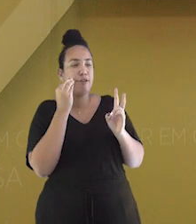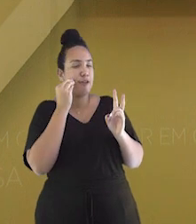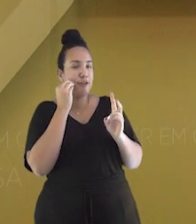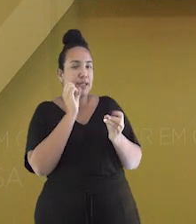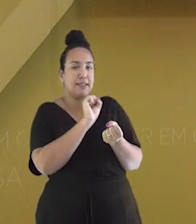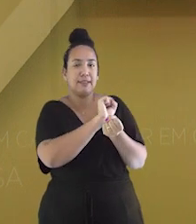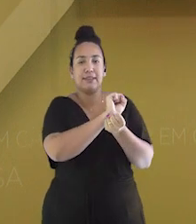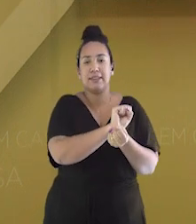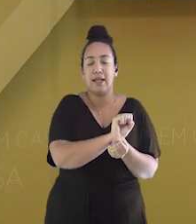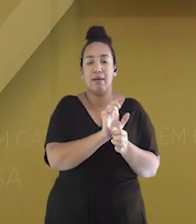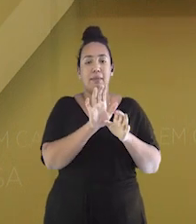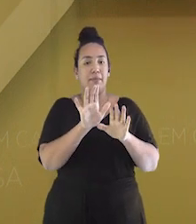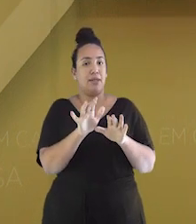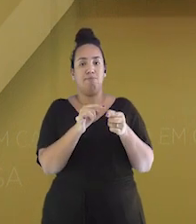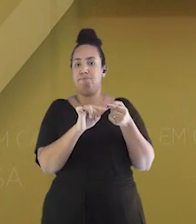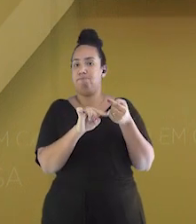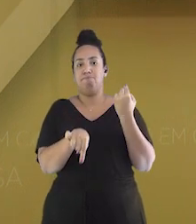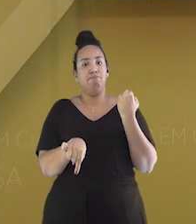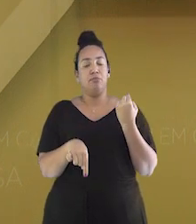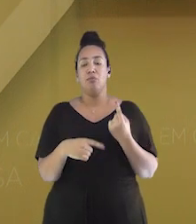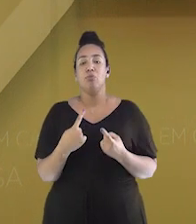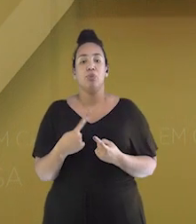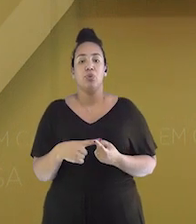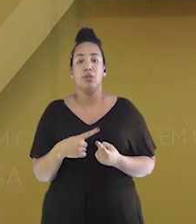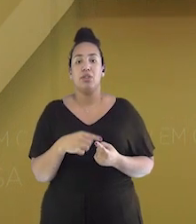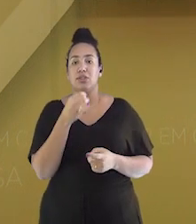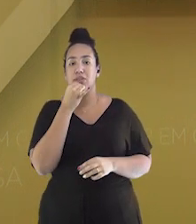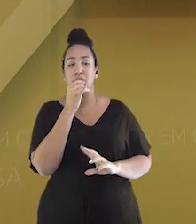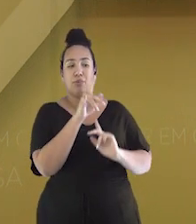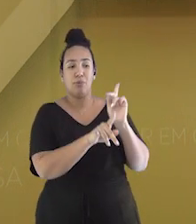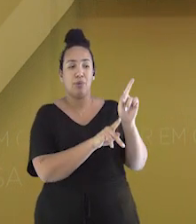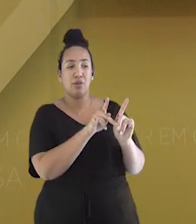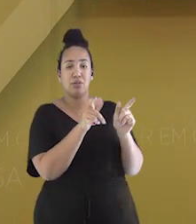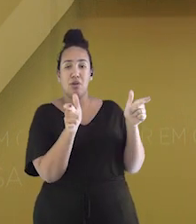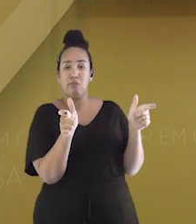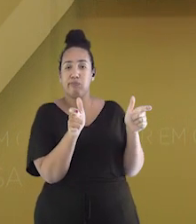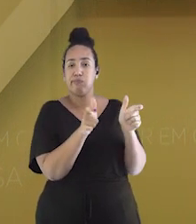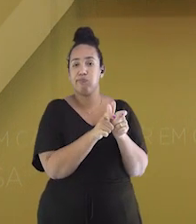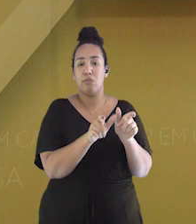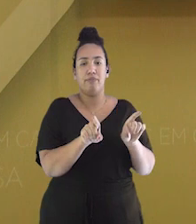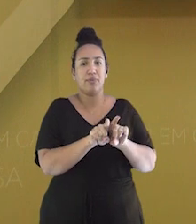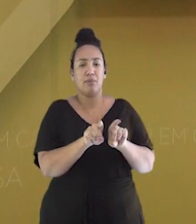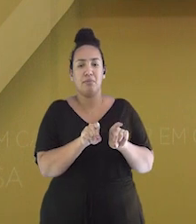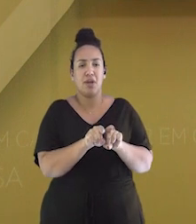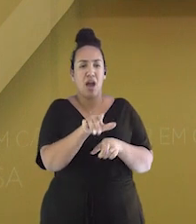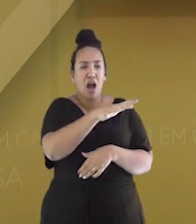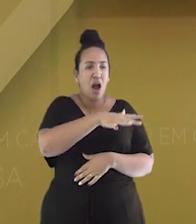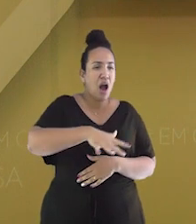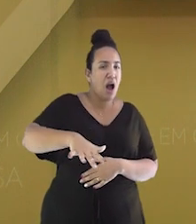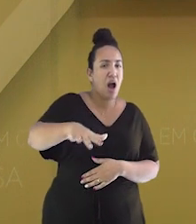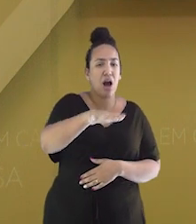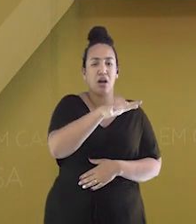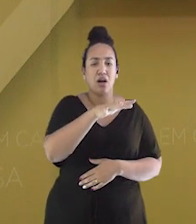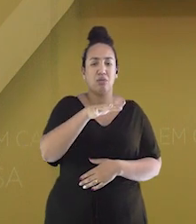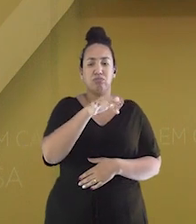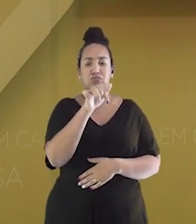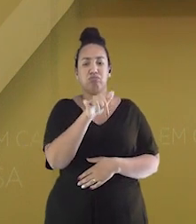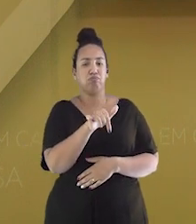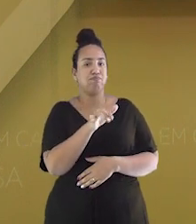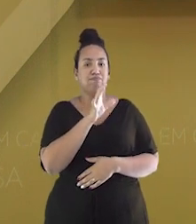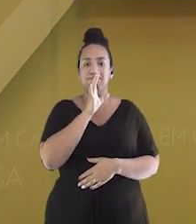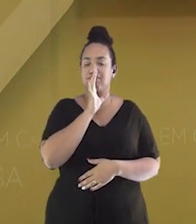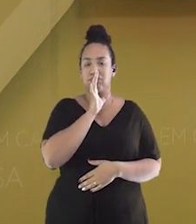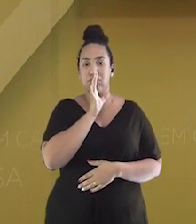mas não deu certo devido à baixa densidade populacional, além do vasto conhecimento da região, facilitando nas